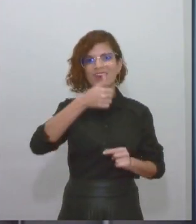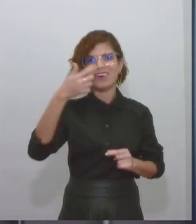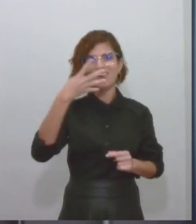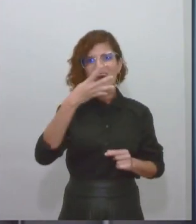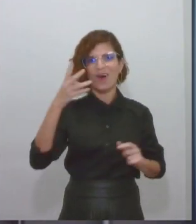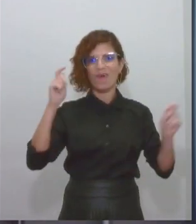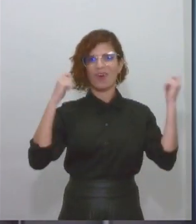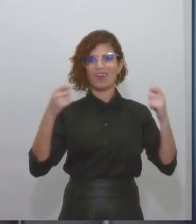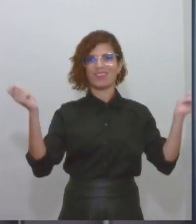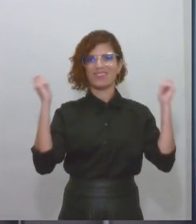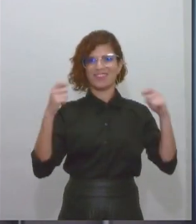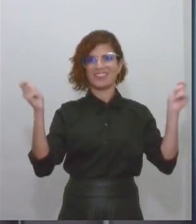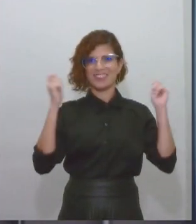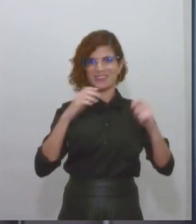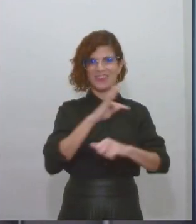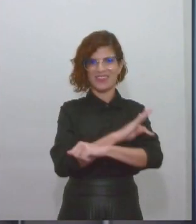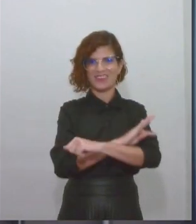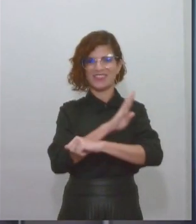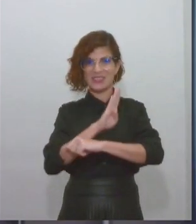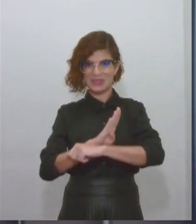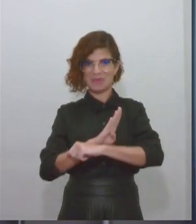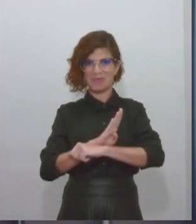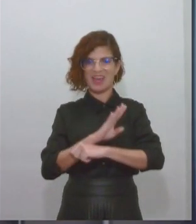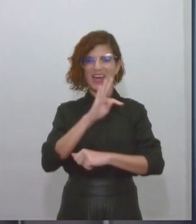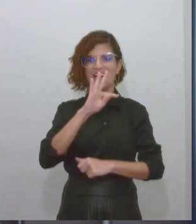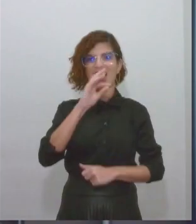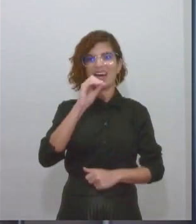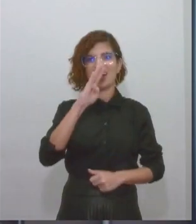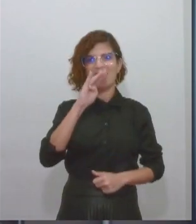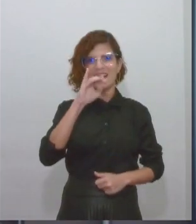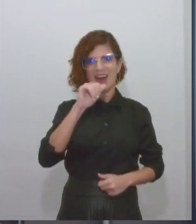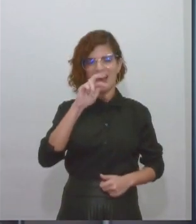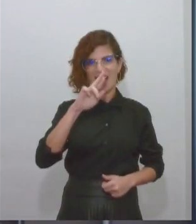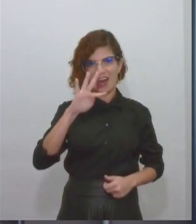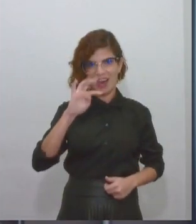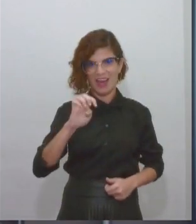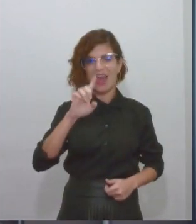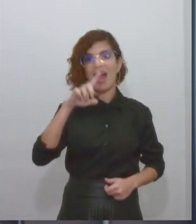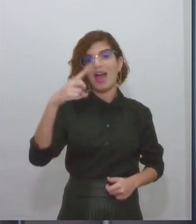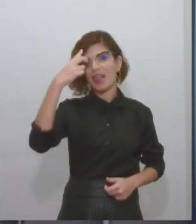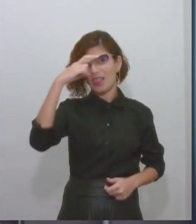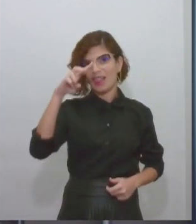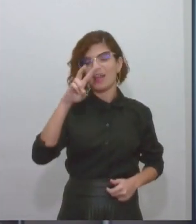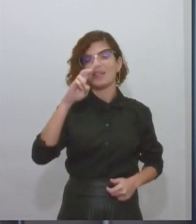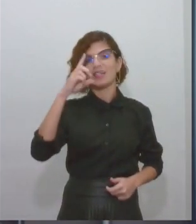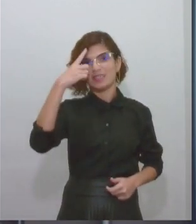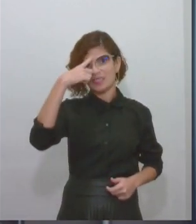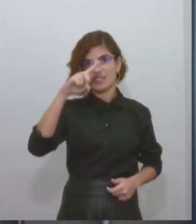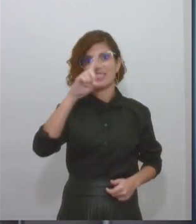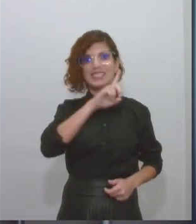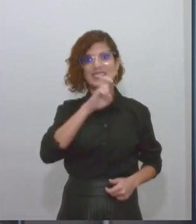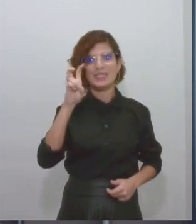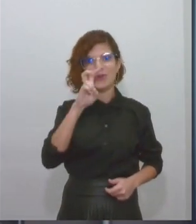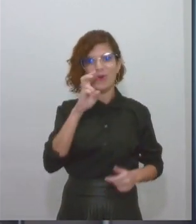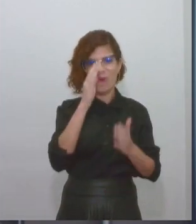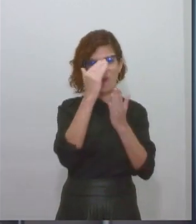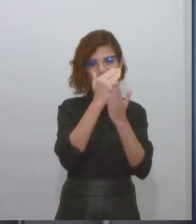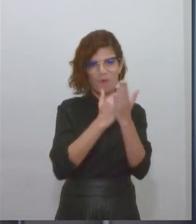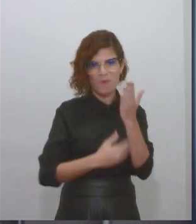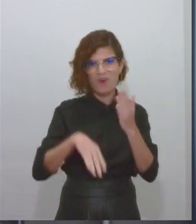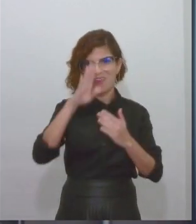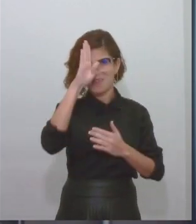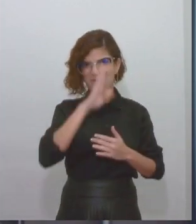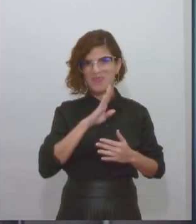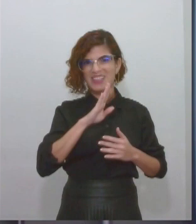Barreto, o Tobiarte. Serão 5 dias de programação gratuita com diversas atrações artísticas,